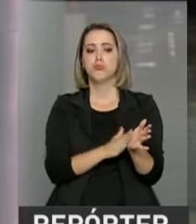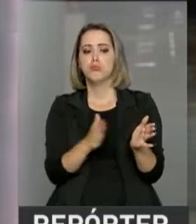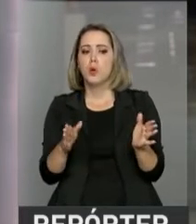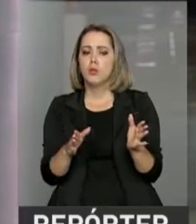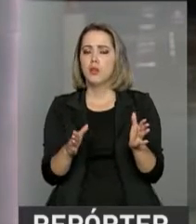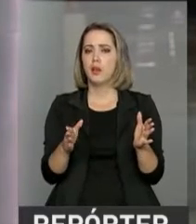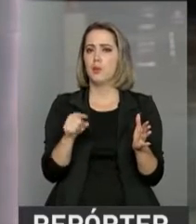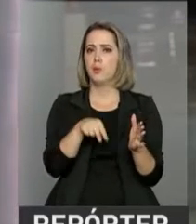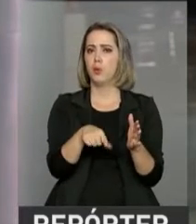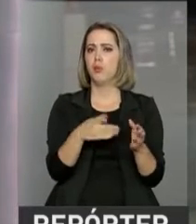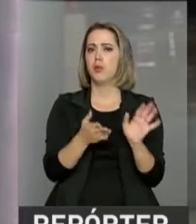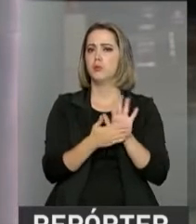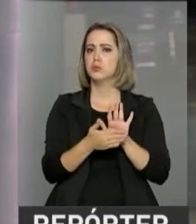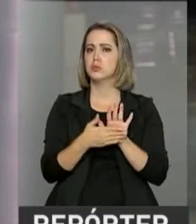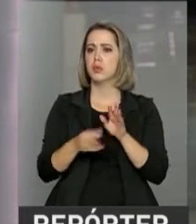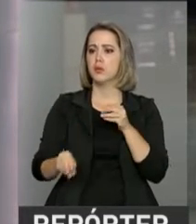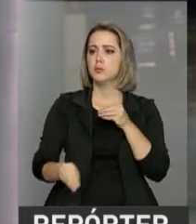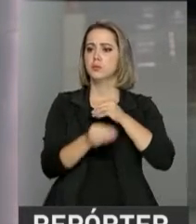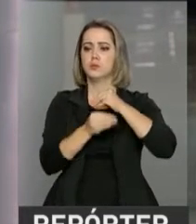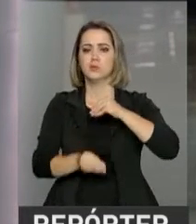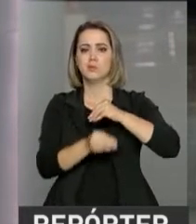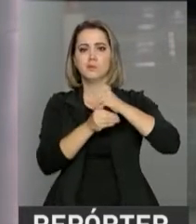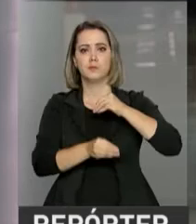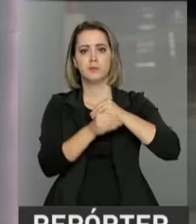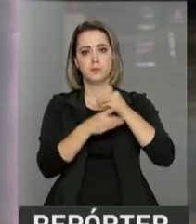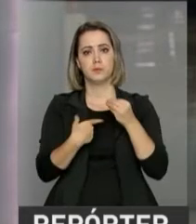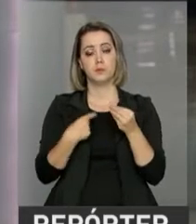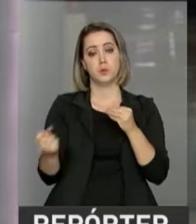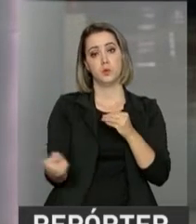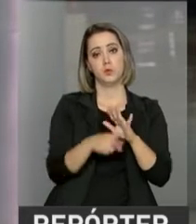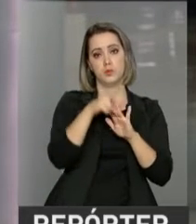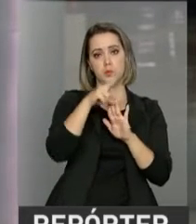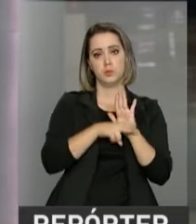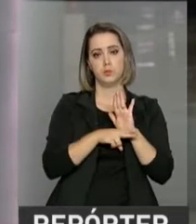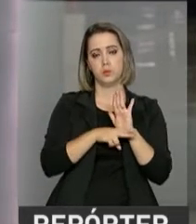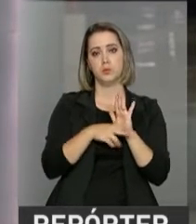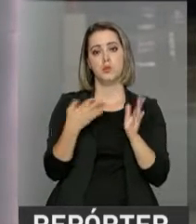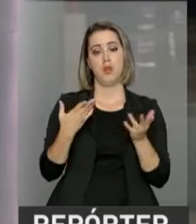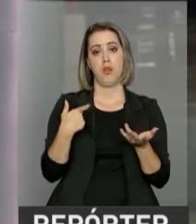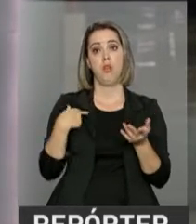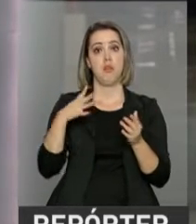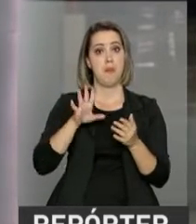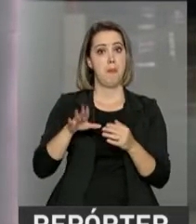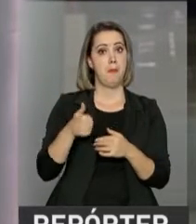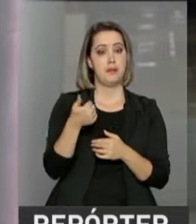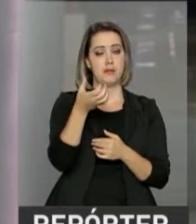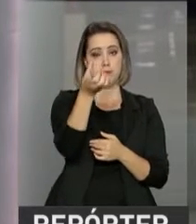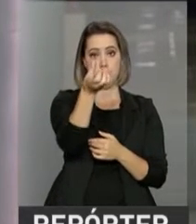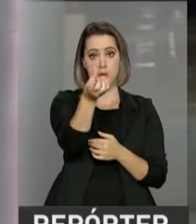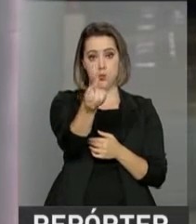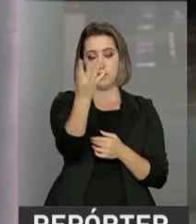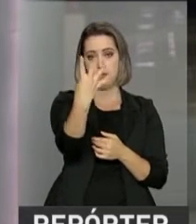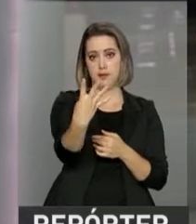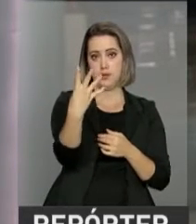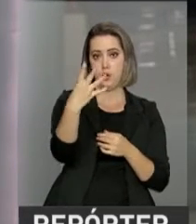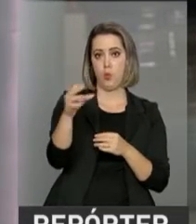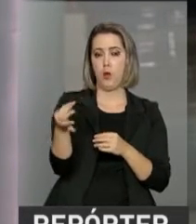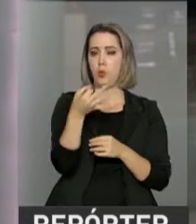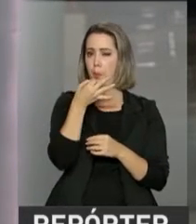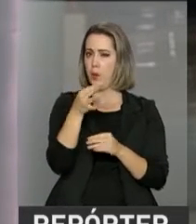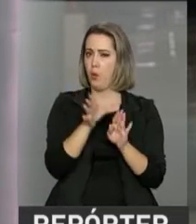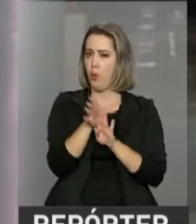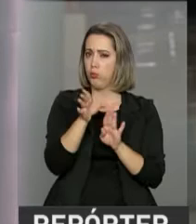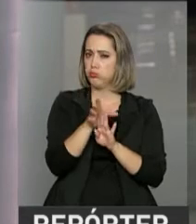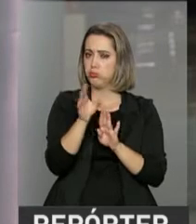de emenda à PEC sobre a reforma da Previdência. Foram apresentadas 164 sugestões